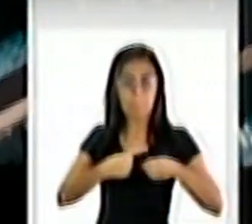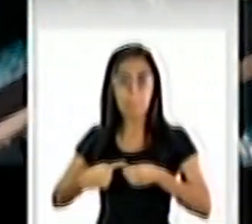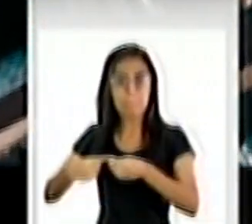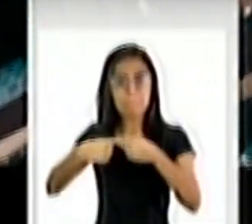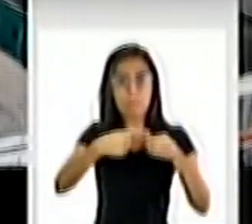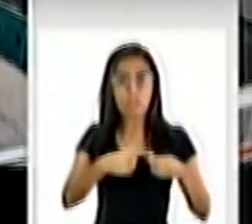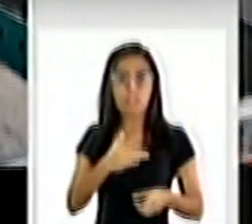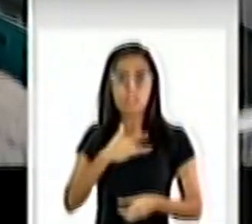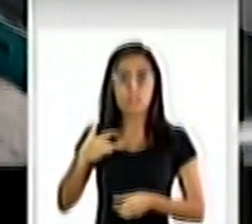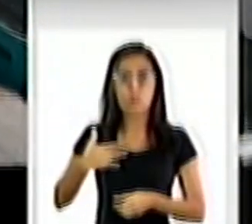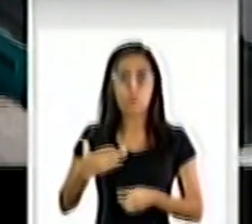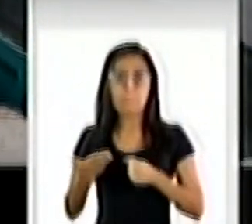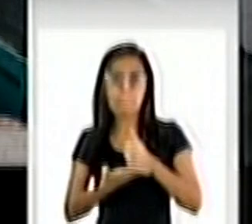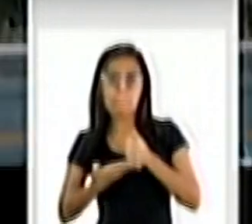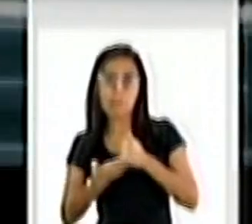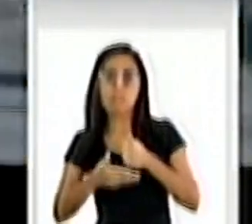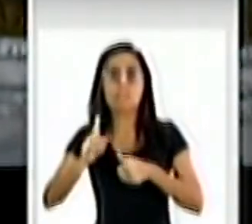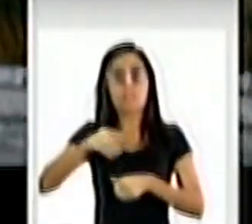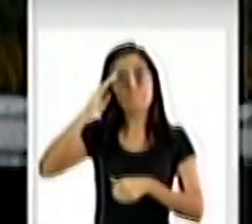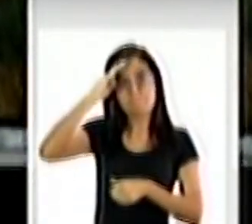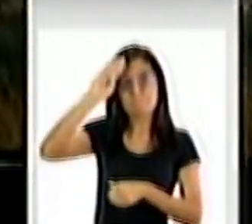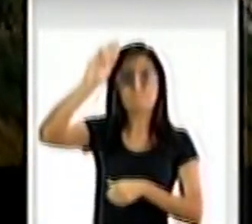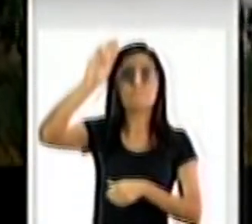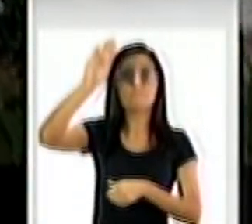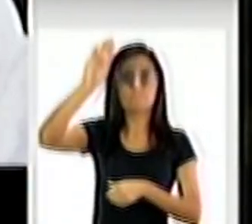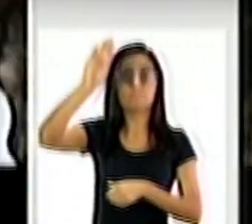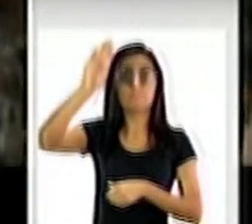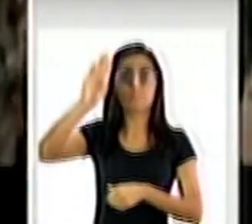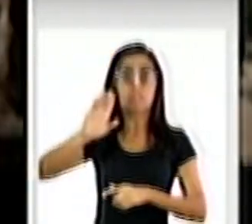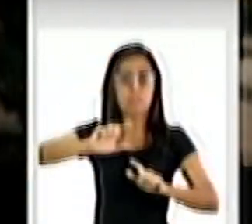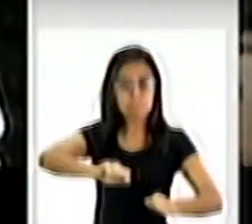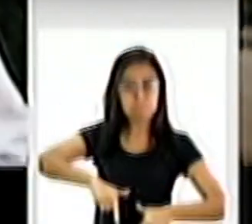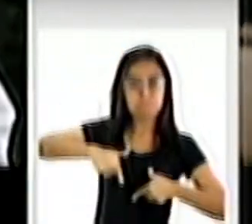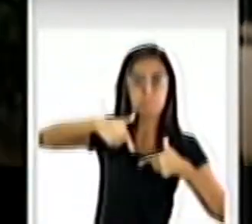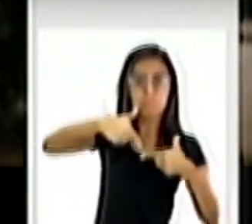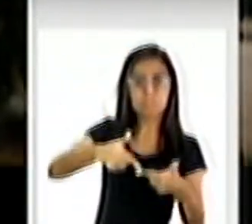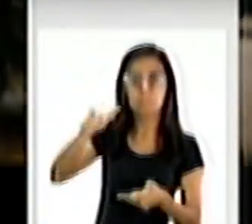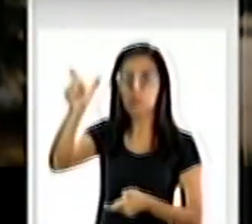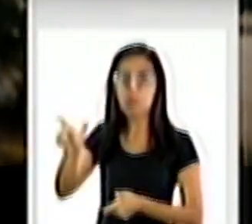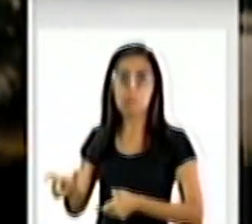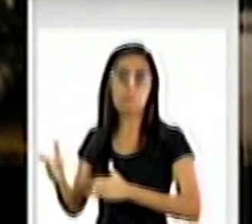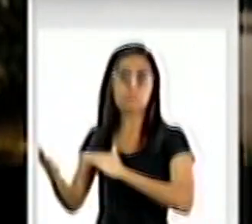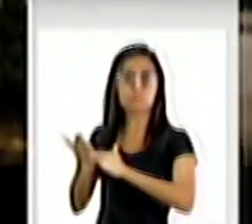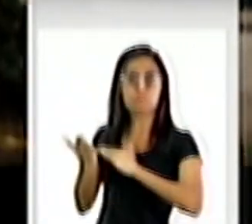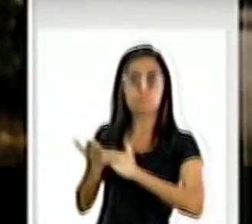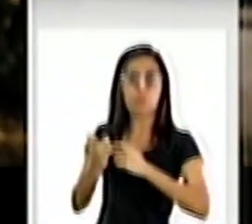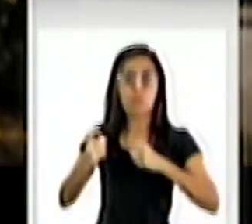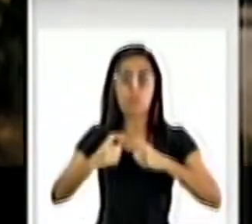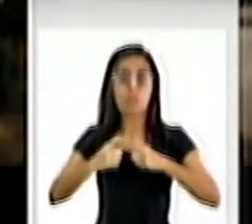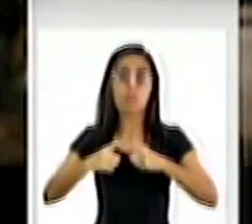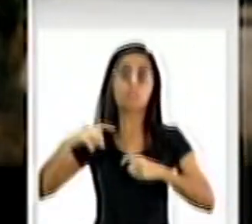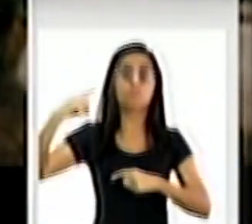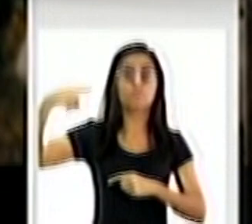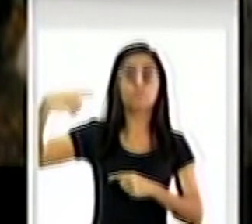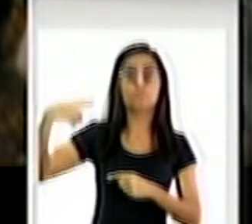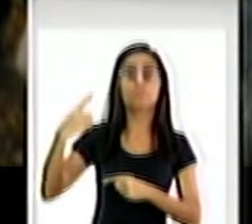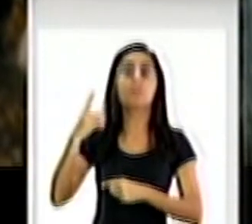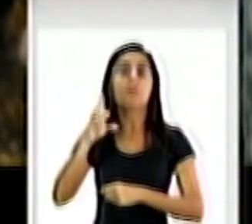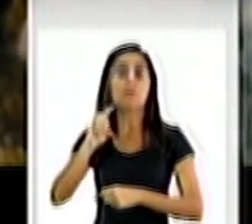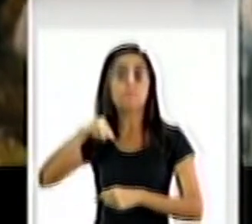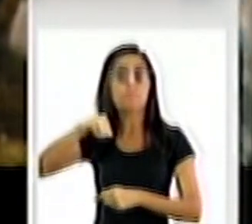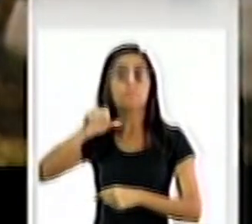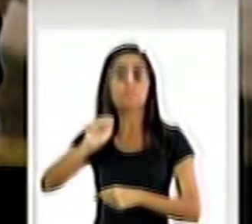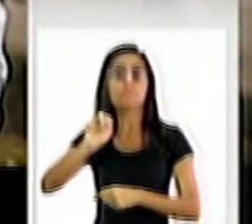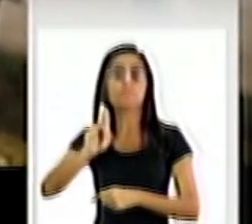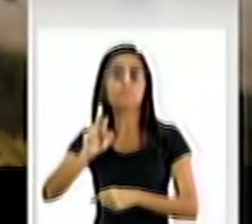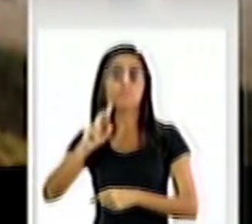Nos bairros, a saúde básica será prioridade. Nessa missão, não estarei sozinho. Tenho ao meu lado o médico e